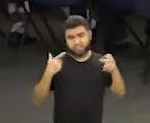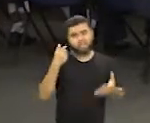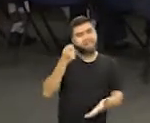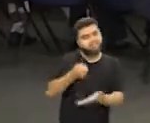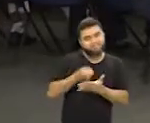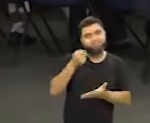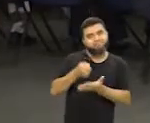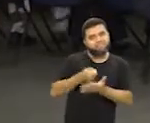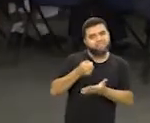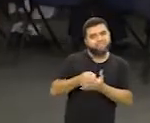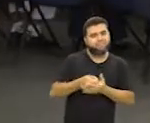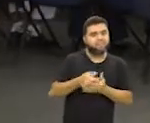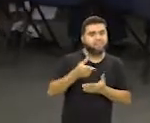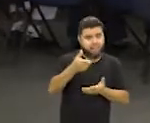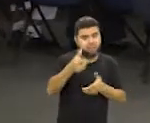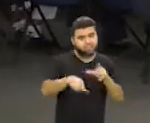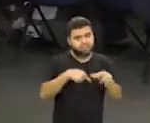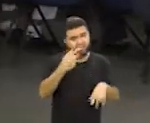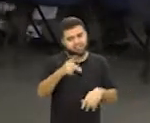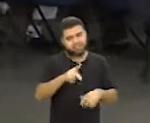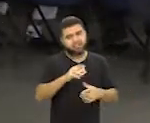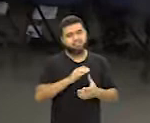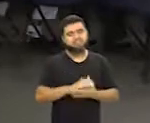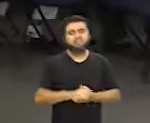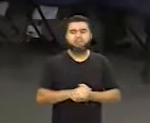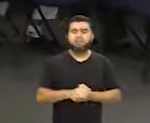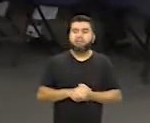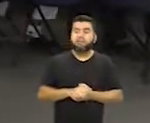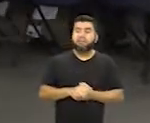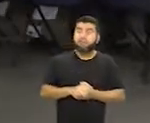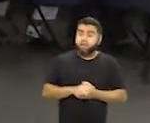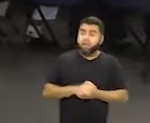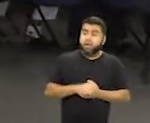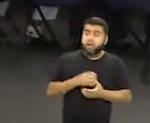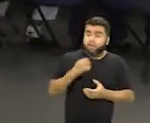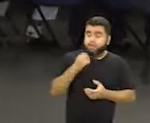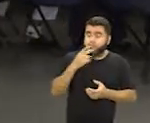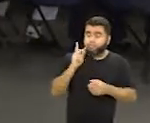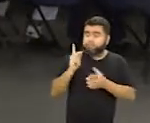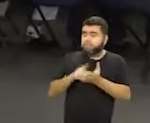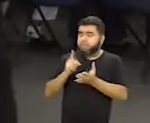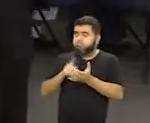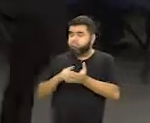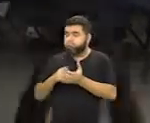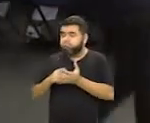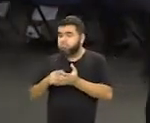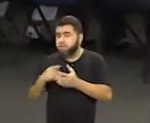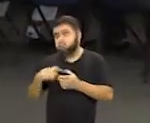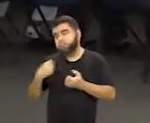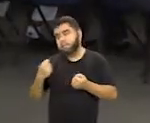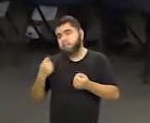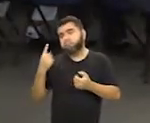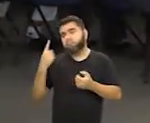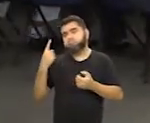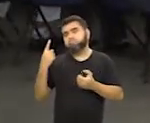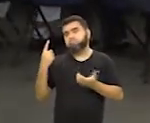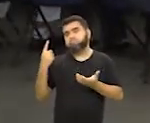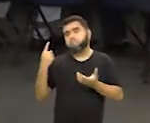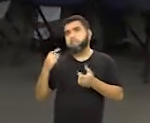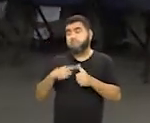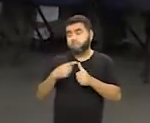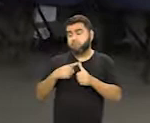Deficiência, cobrando, né, que é a sua função. Né? Sim, e o bacana, quer dizer, alguma coisa foi feito,